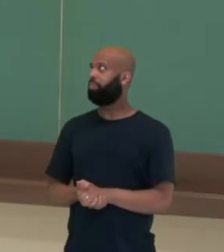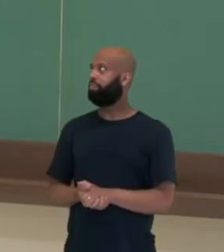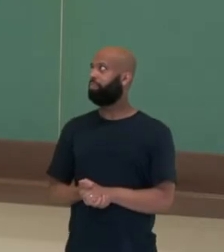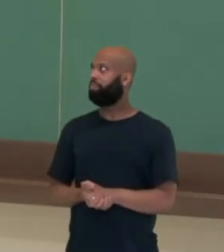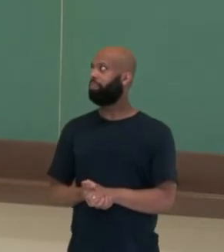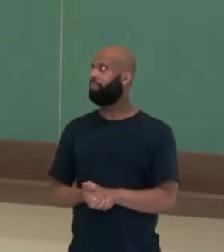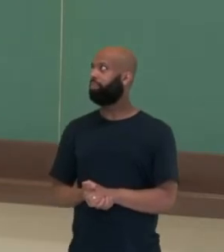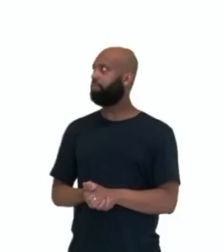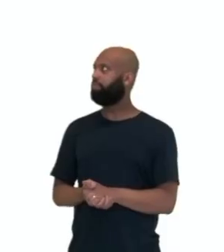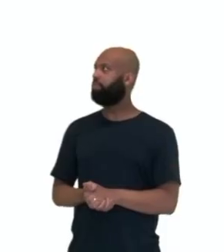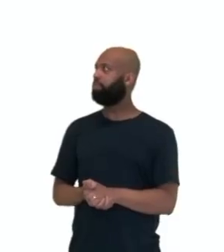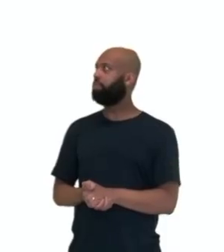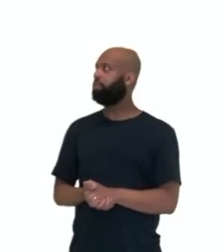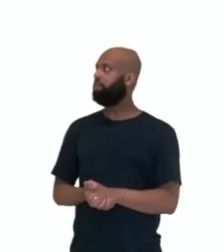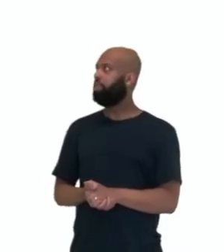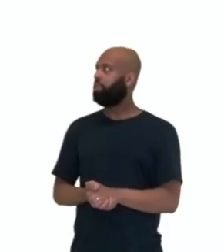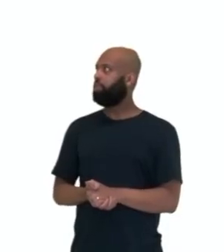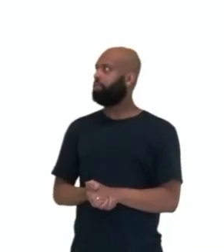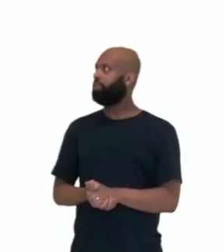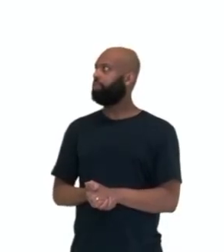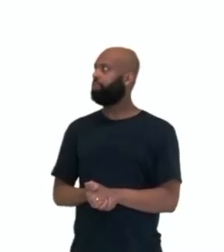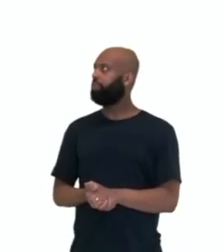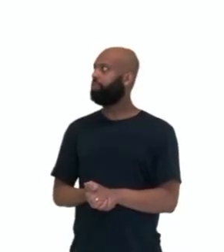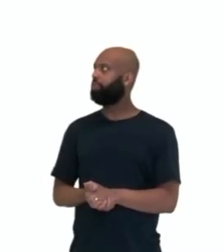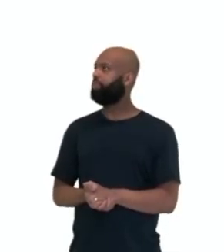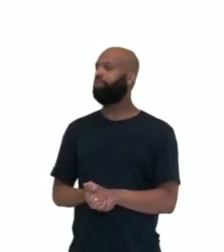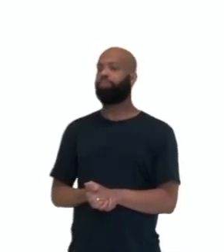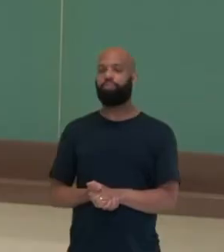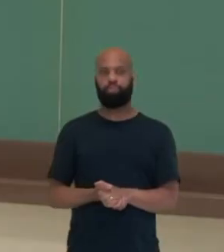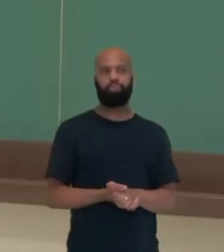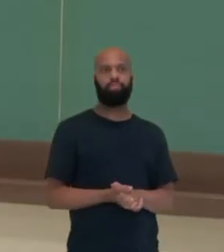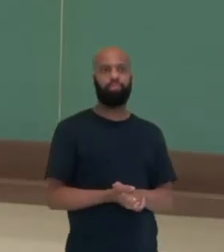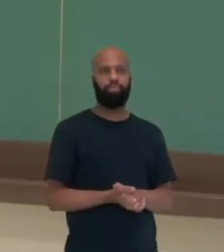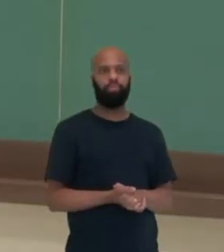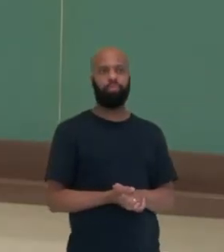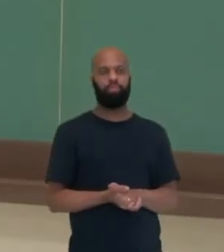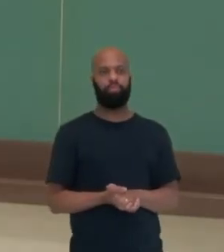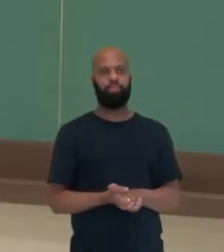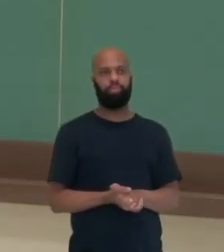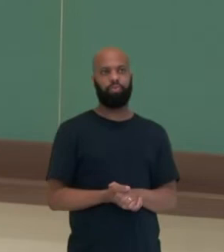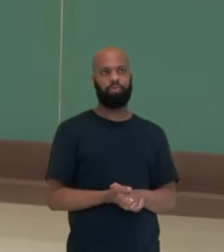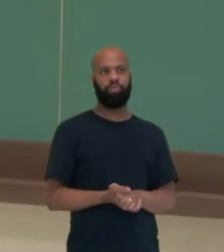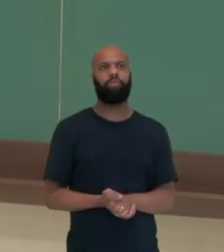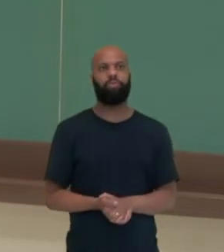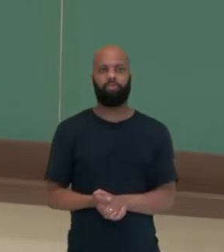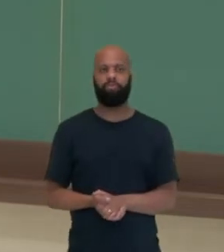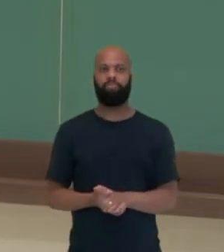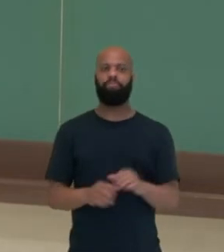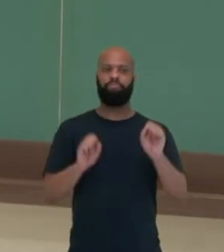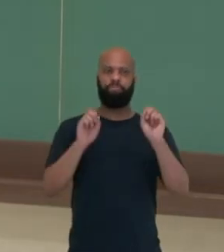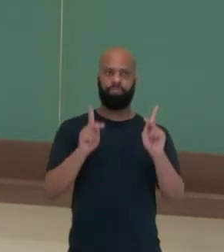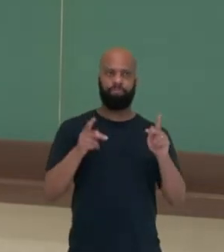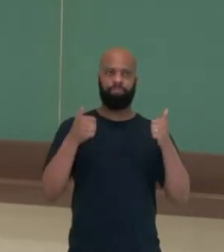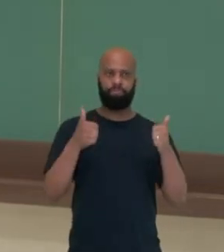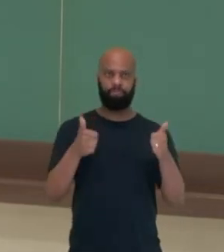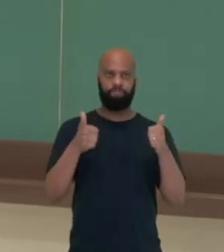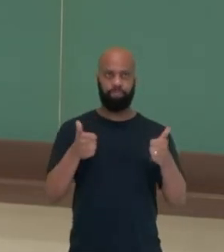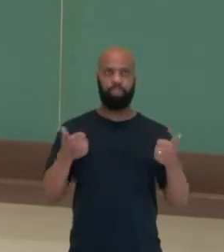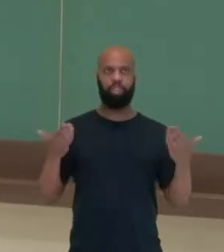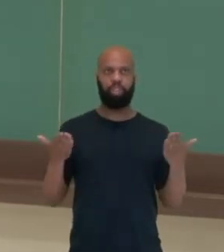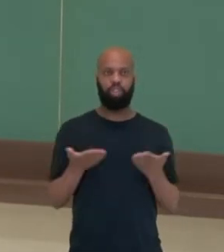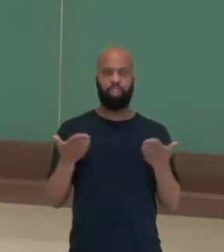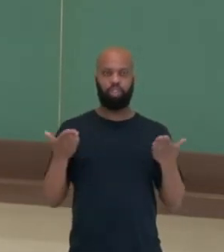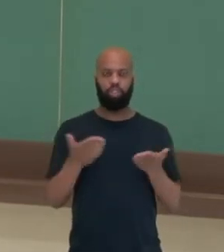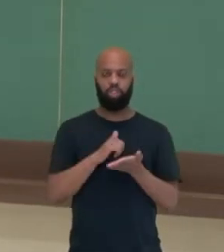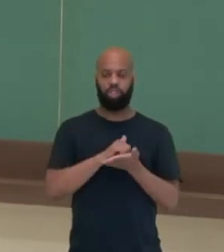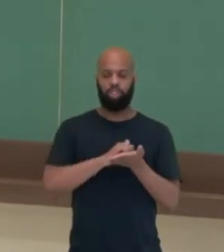quantidade de isômeros oticamente inativo, nós vamos ter que é 2. Muito bem, professor.